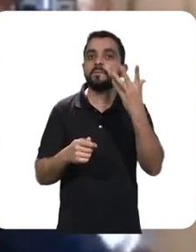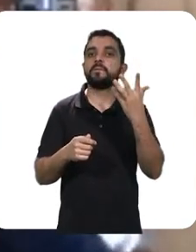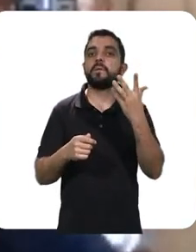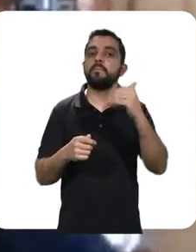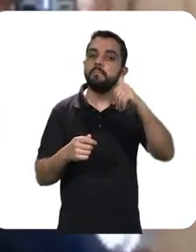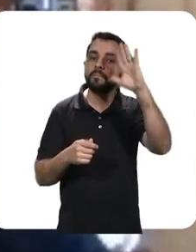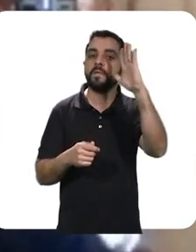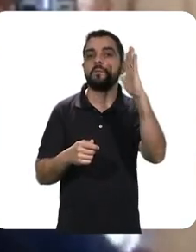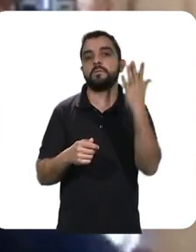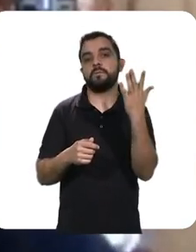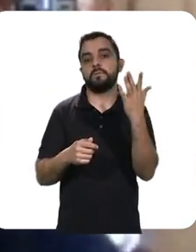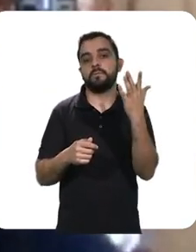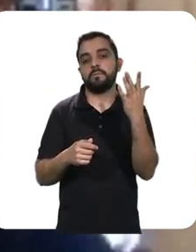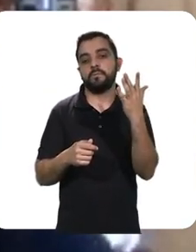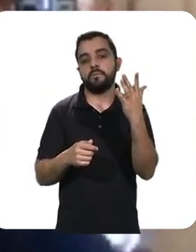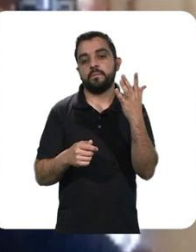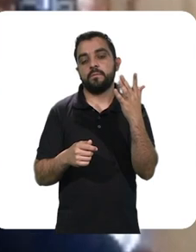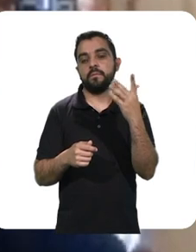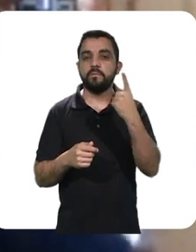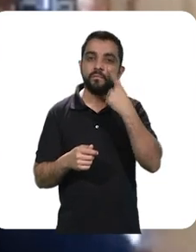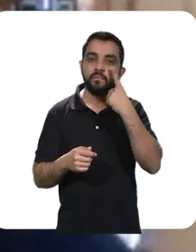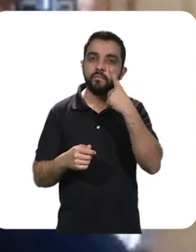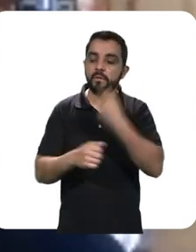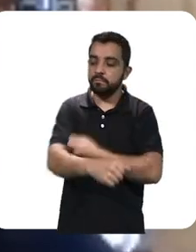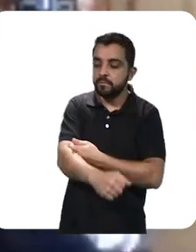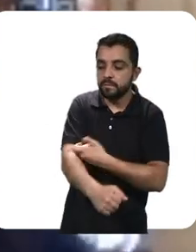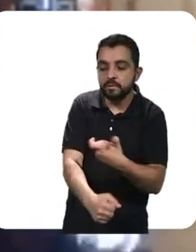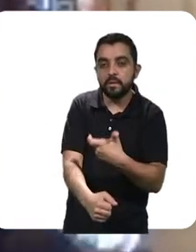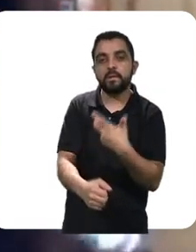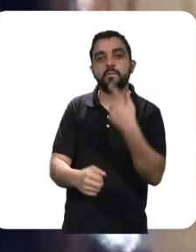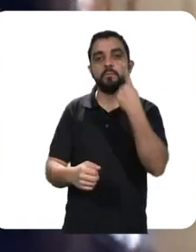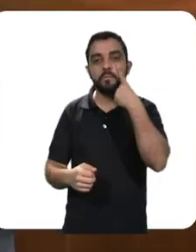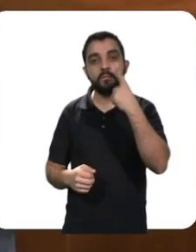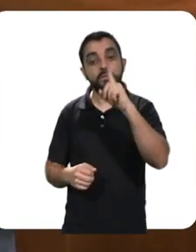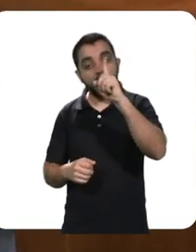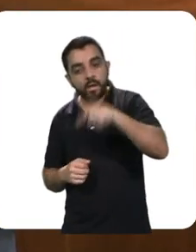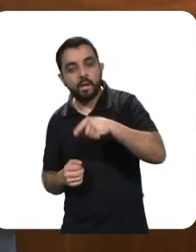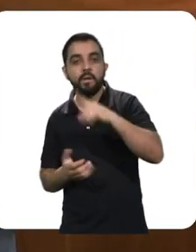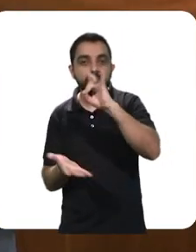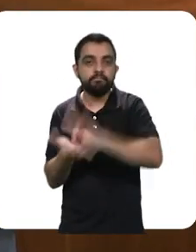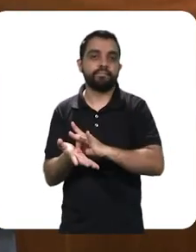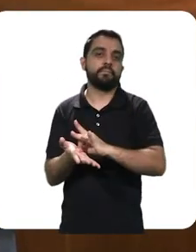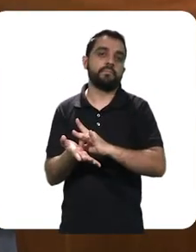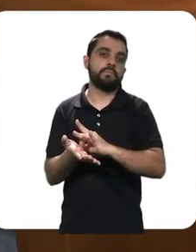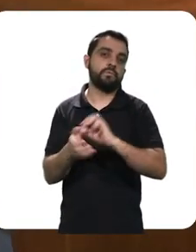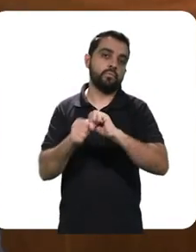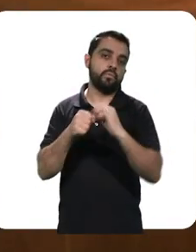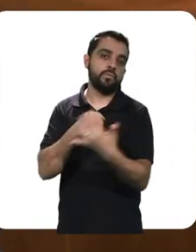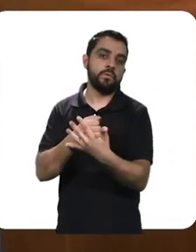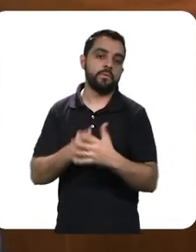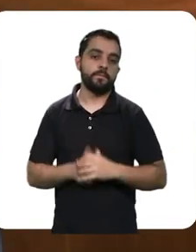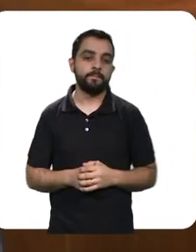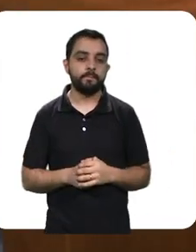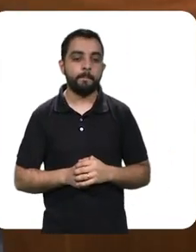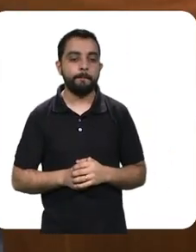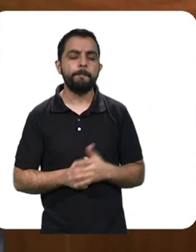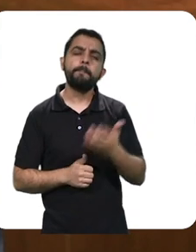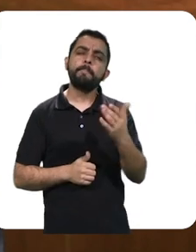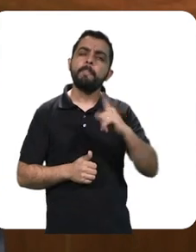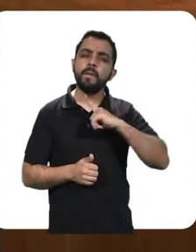serão suficientes, por mais que exista boa vontade em tomá-las. Agora, professora Camila, tem um trabalho